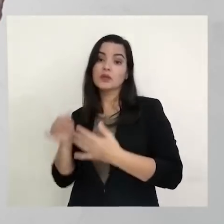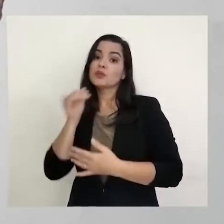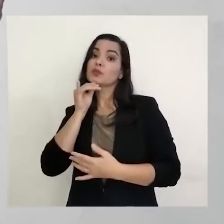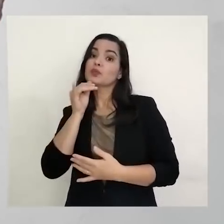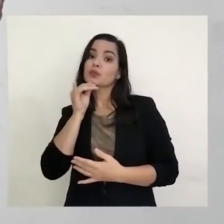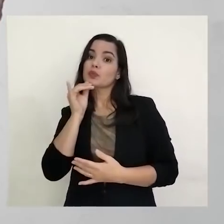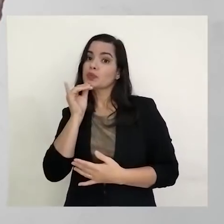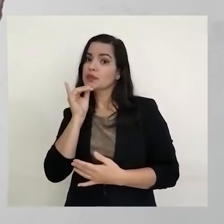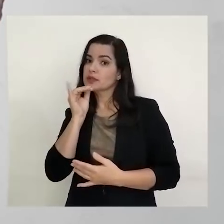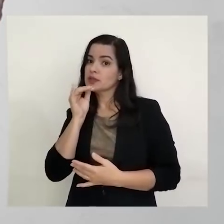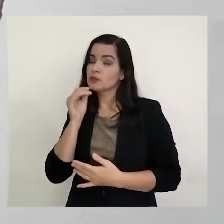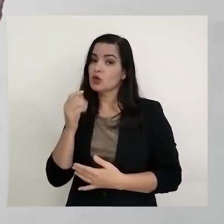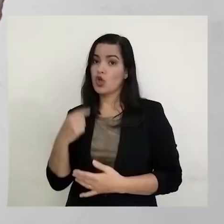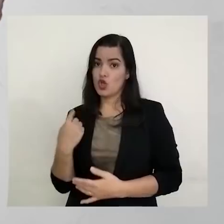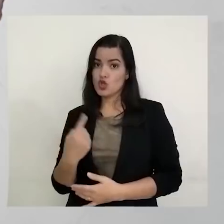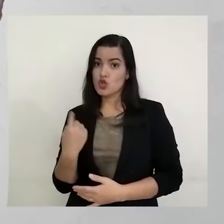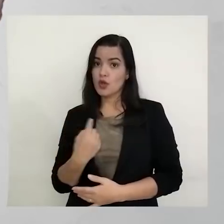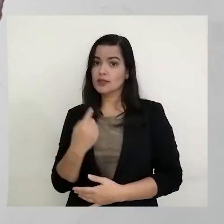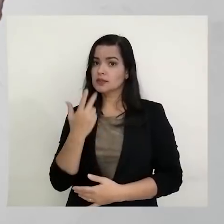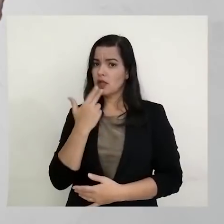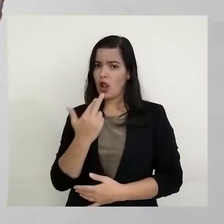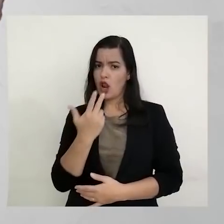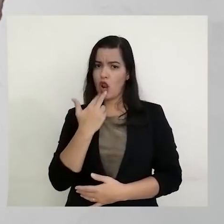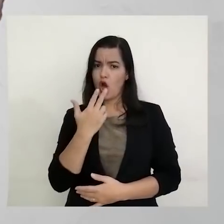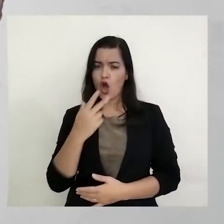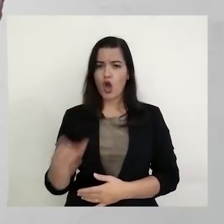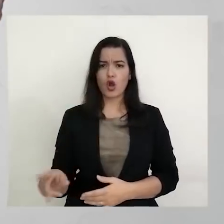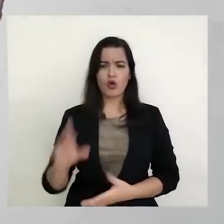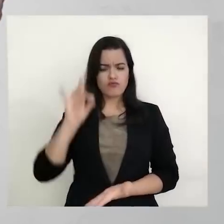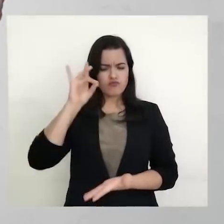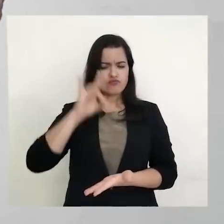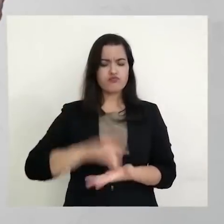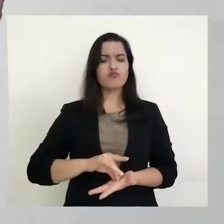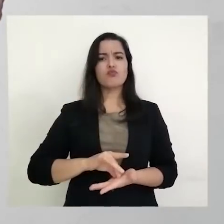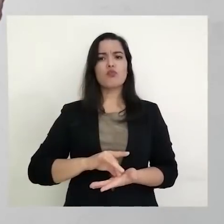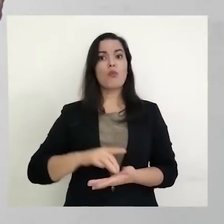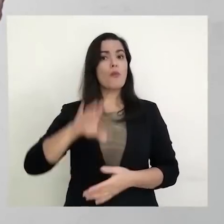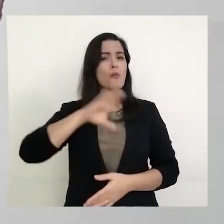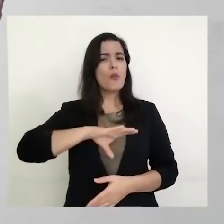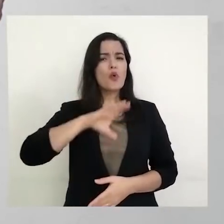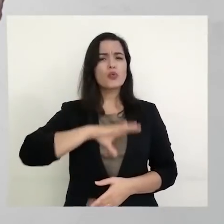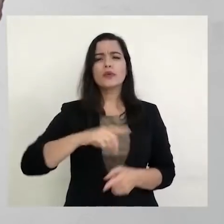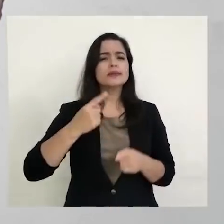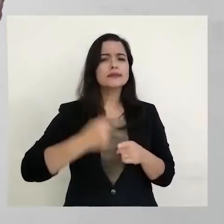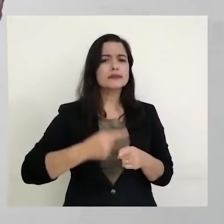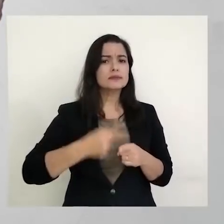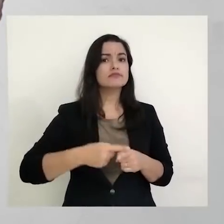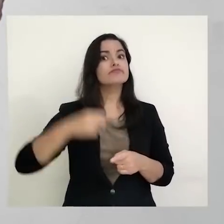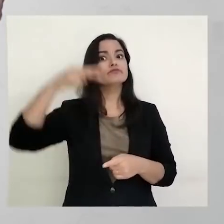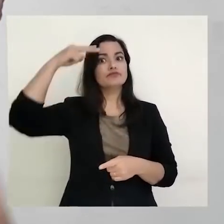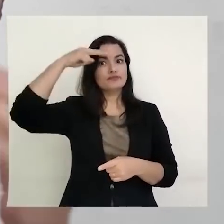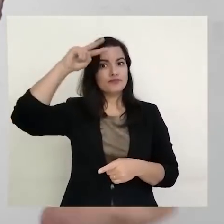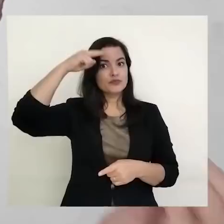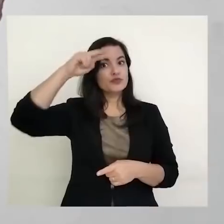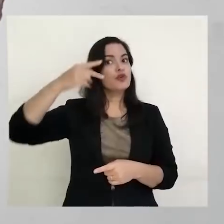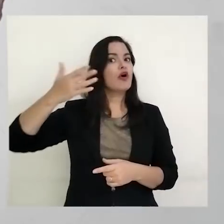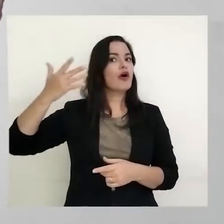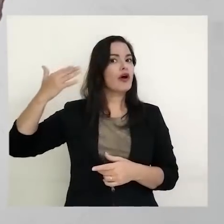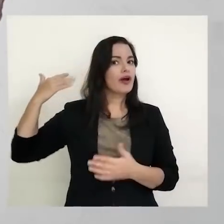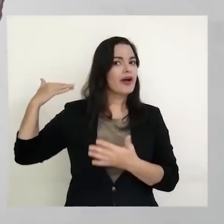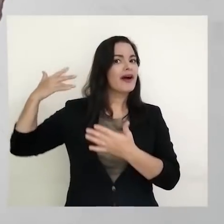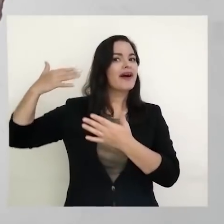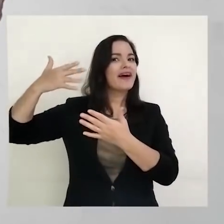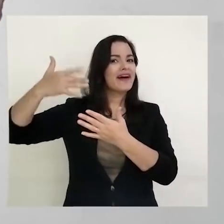nossa língua oficial ser a língua portuguesa, ela tem uma história. Nós